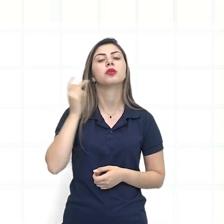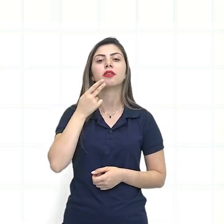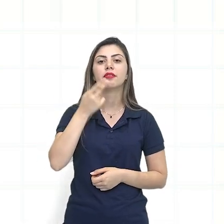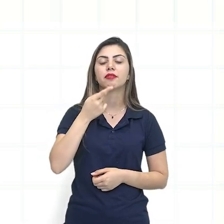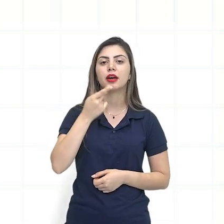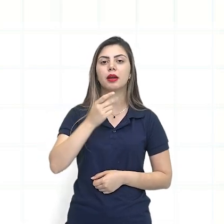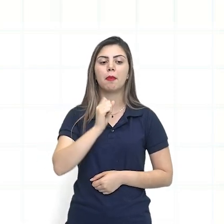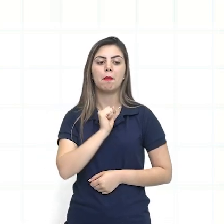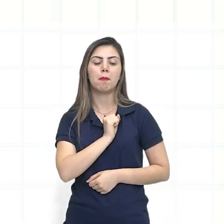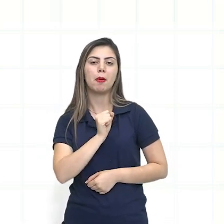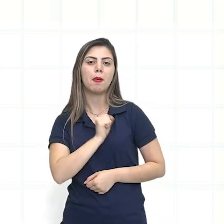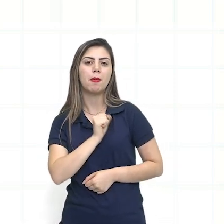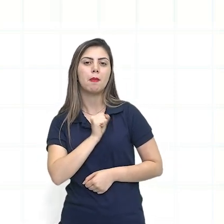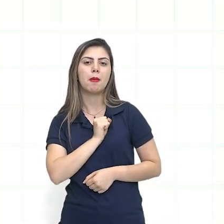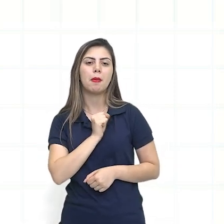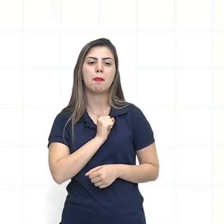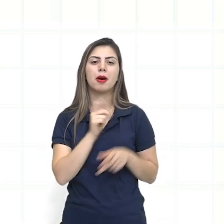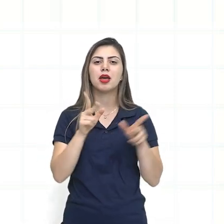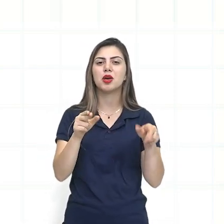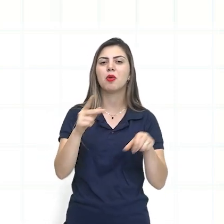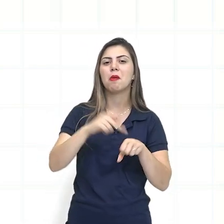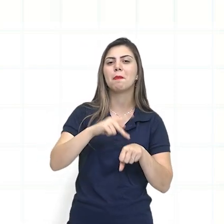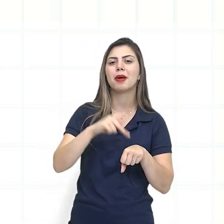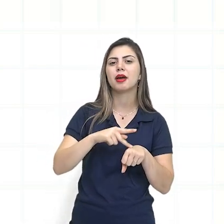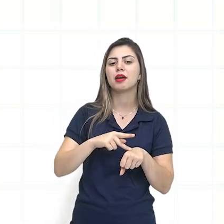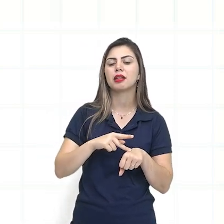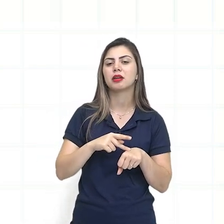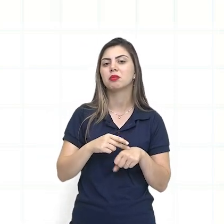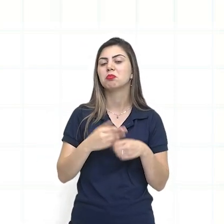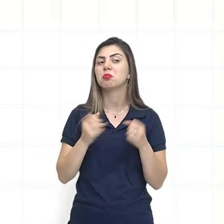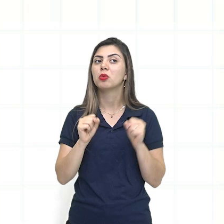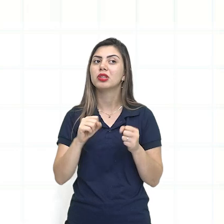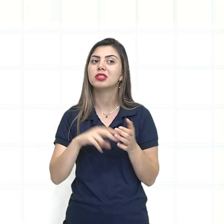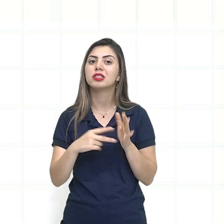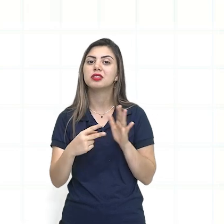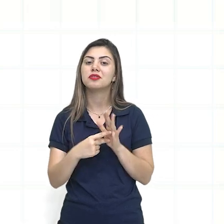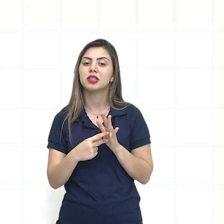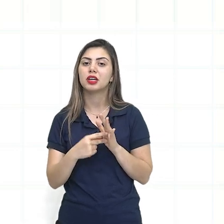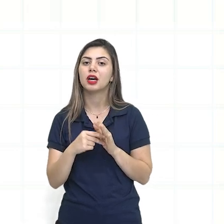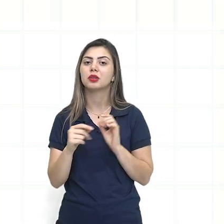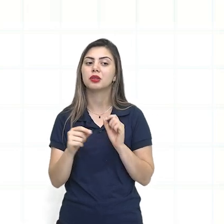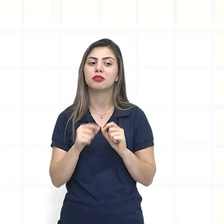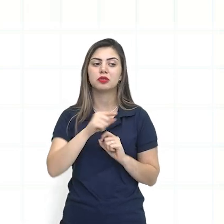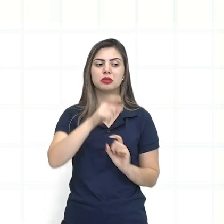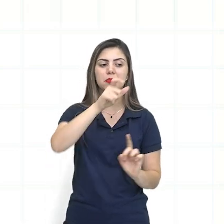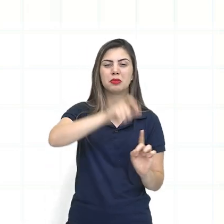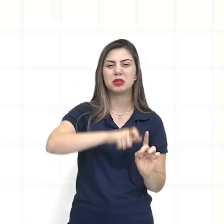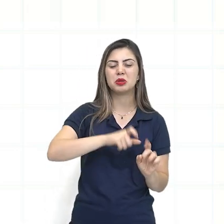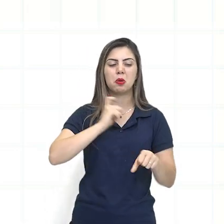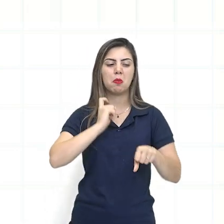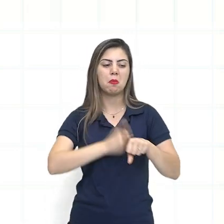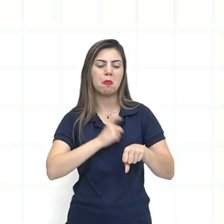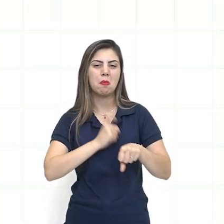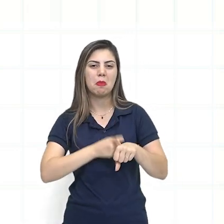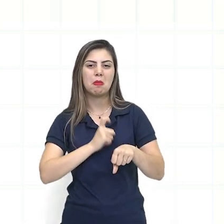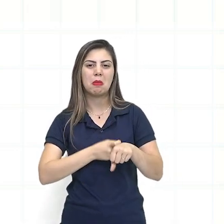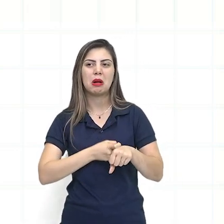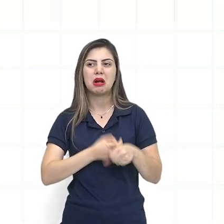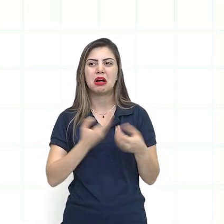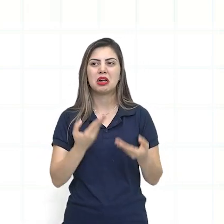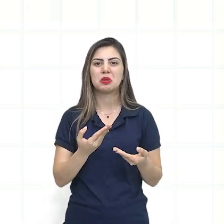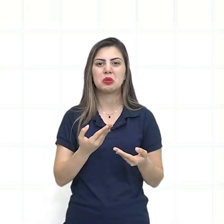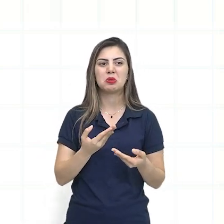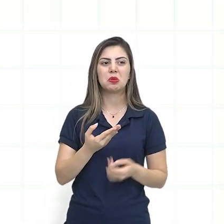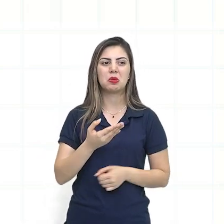bate uma pedra, ela está querendo dizer o quê? Que você pode ser uma pessoa fria,